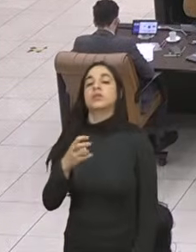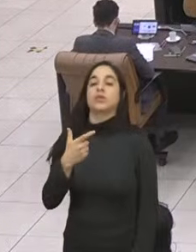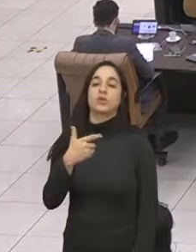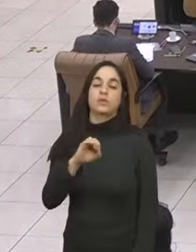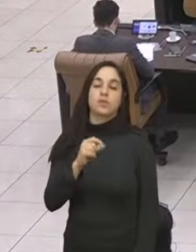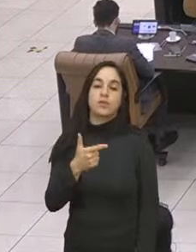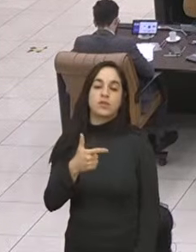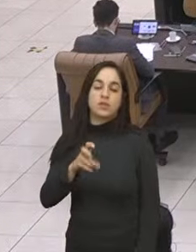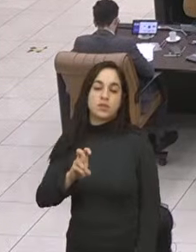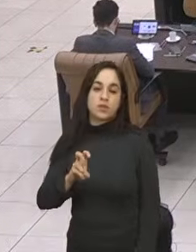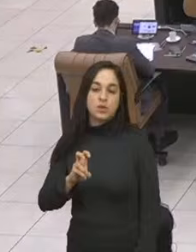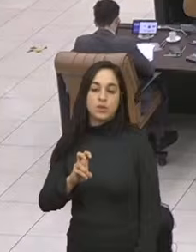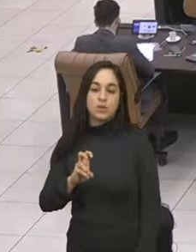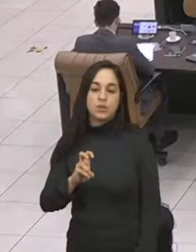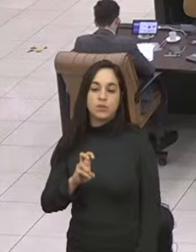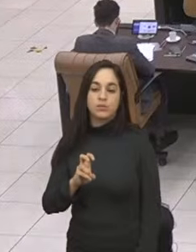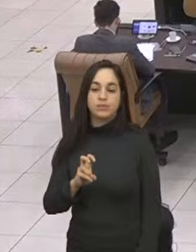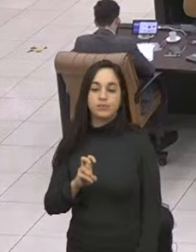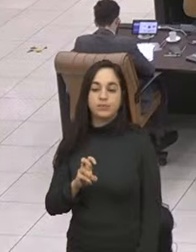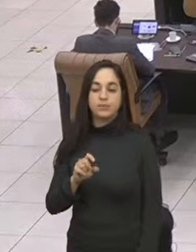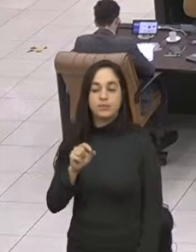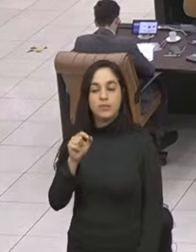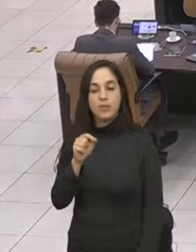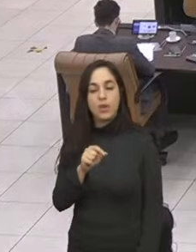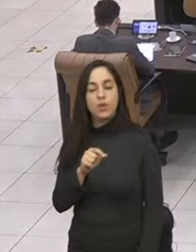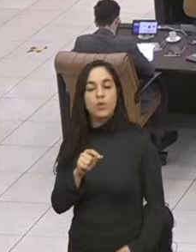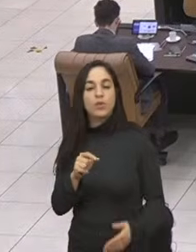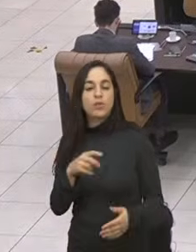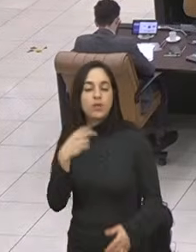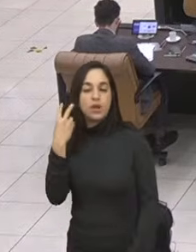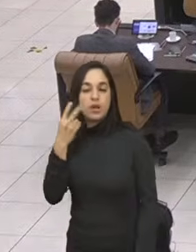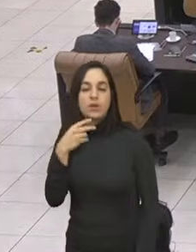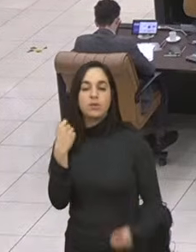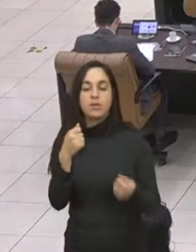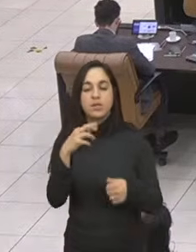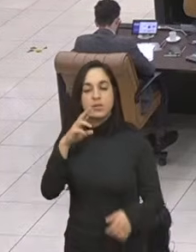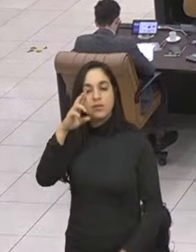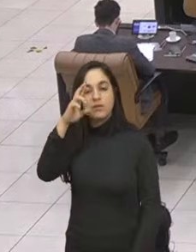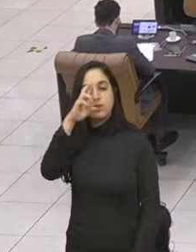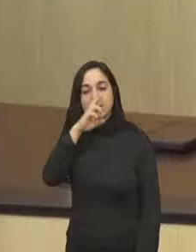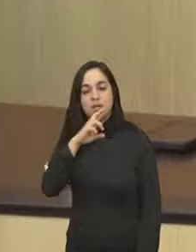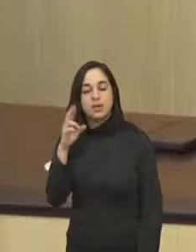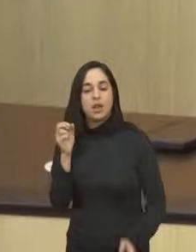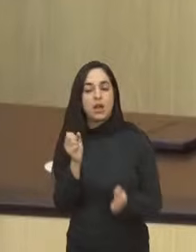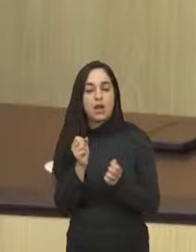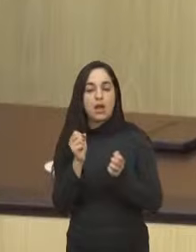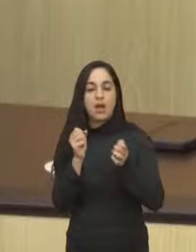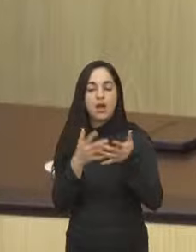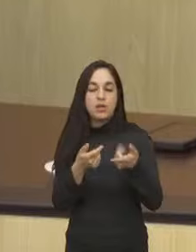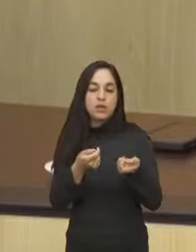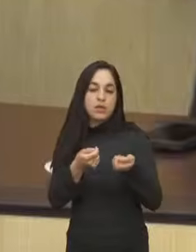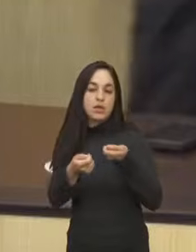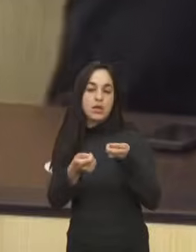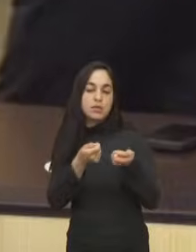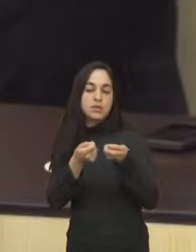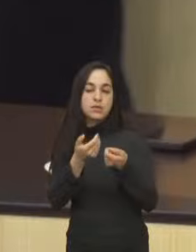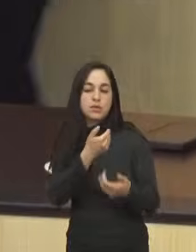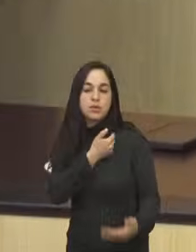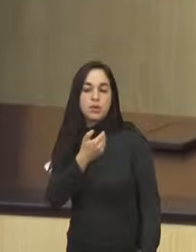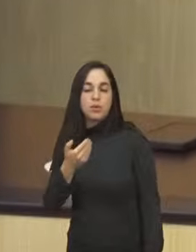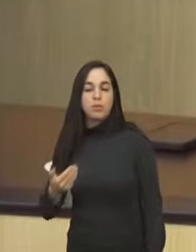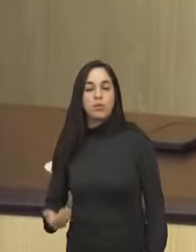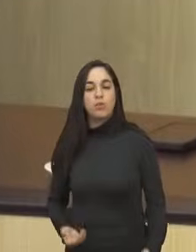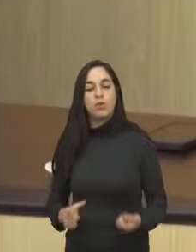75/2025. Considerando que é dever do vereador fiscalizar os atos da administração pública, conforme consagrado no